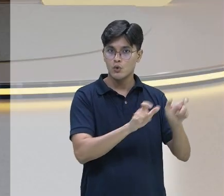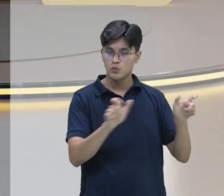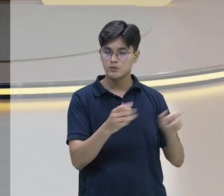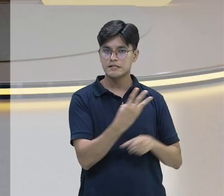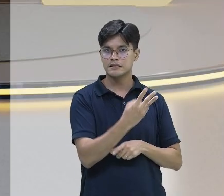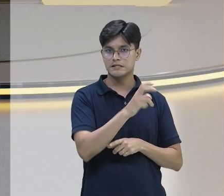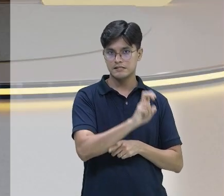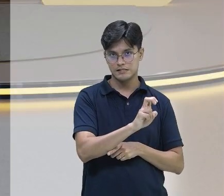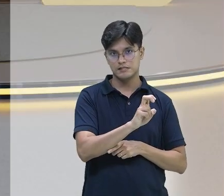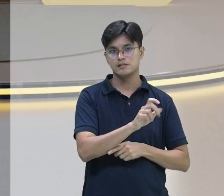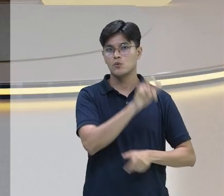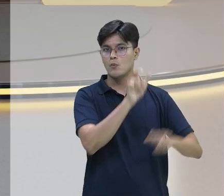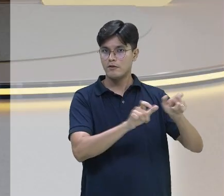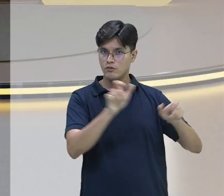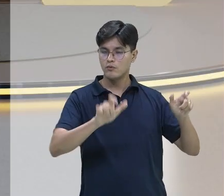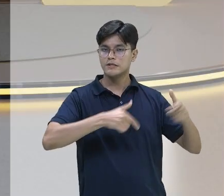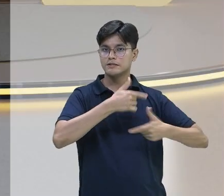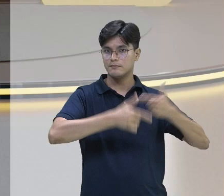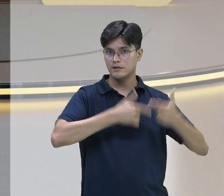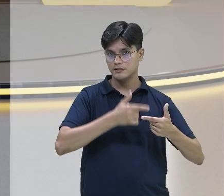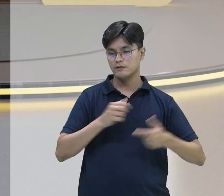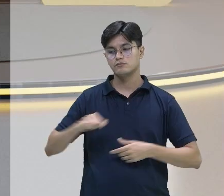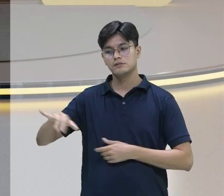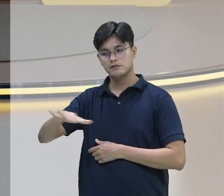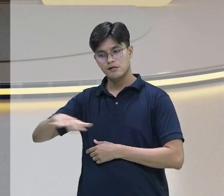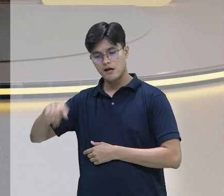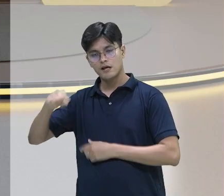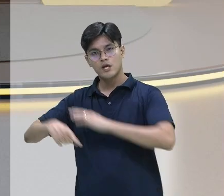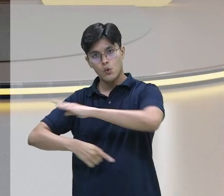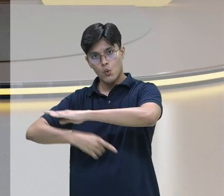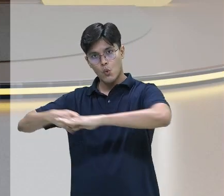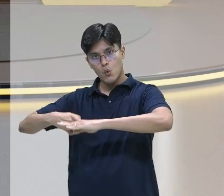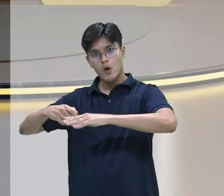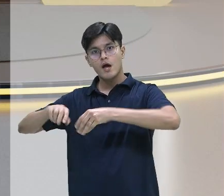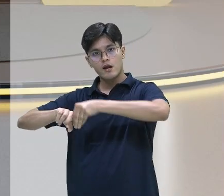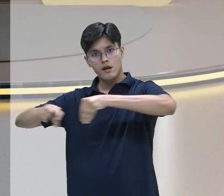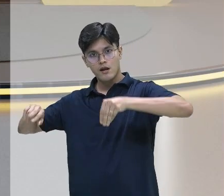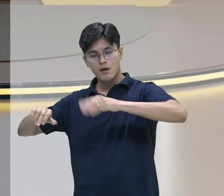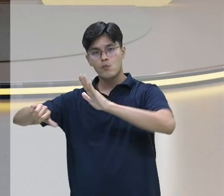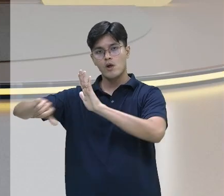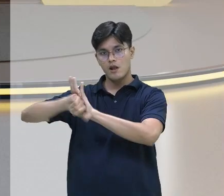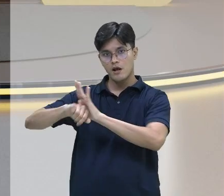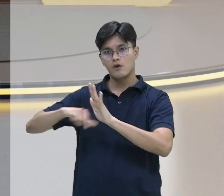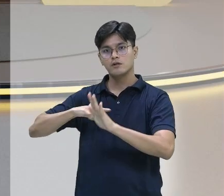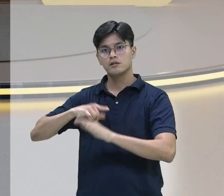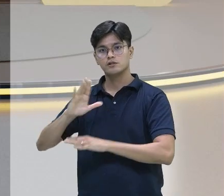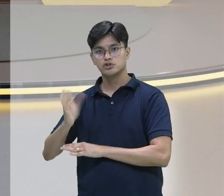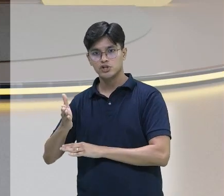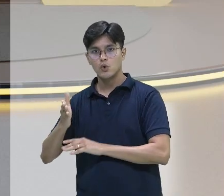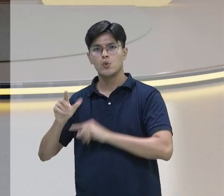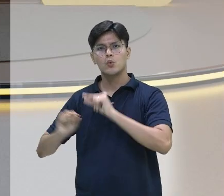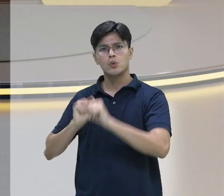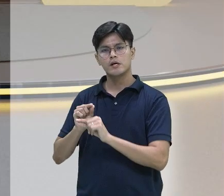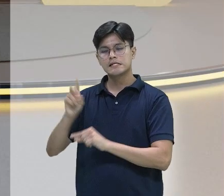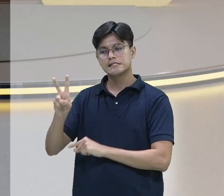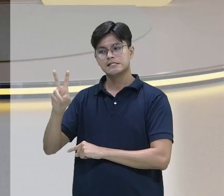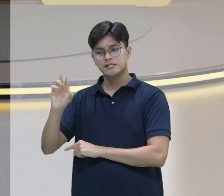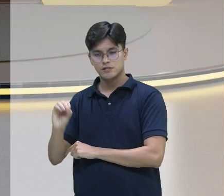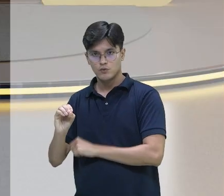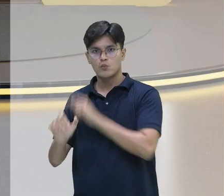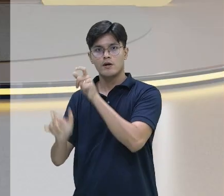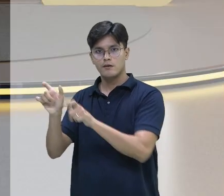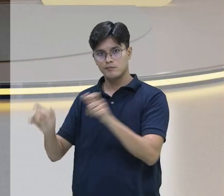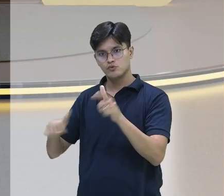só. Então, pessoal, perceba que há um crescimento nessa quantidade de trabalhadores. Esse crescimento, conforme nossos dados,